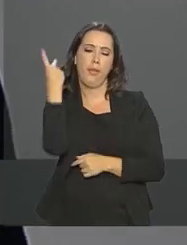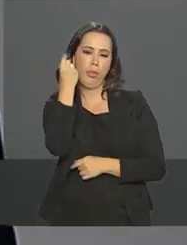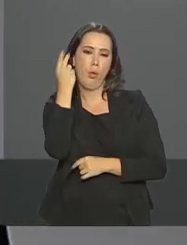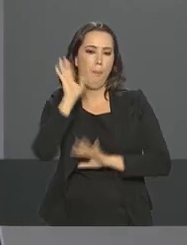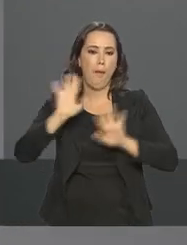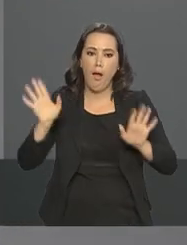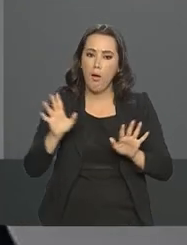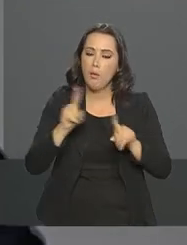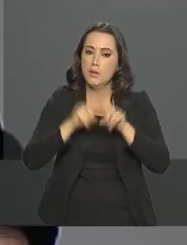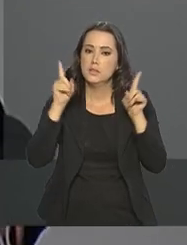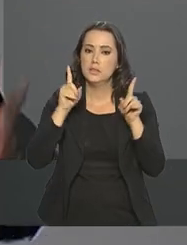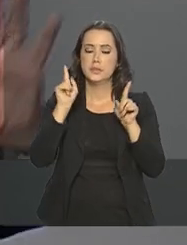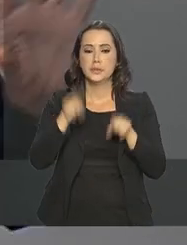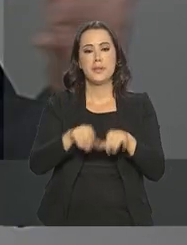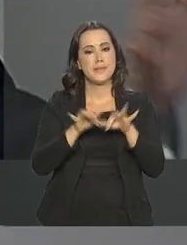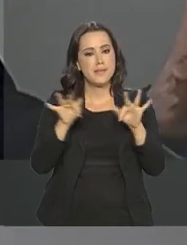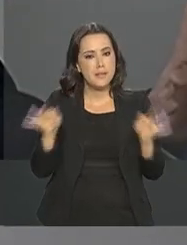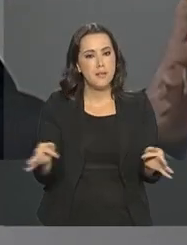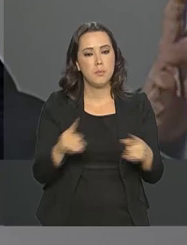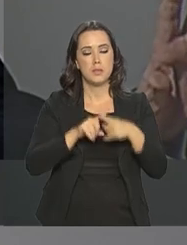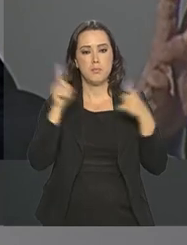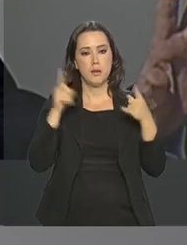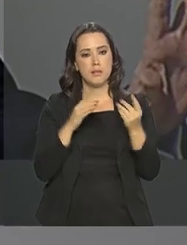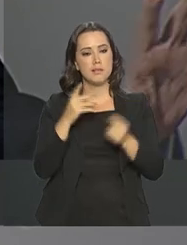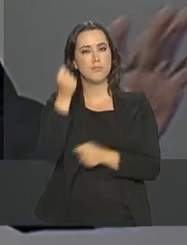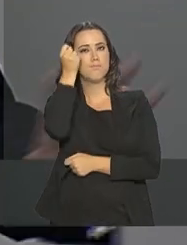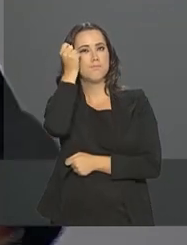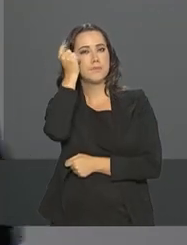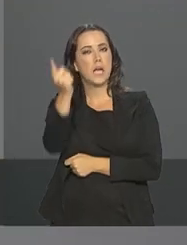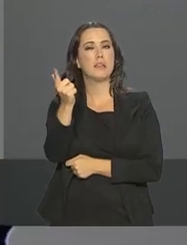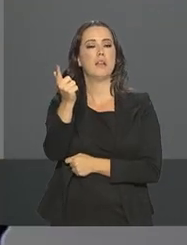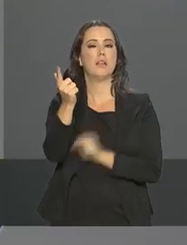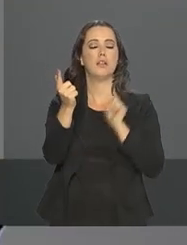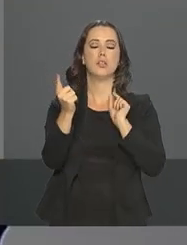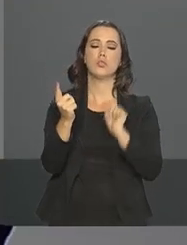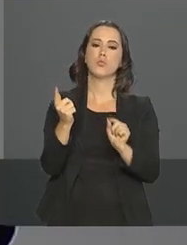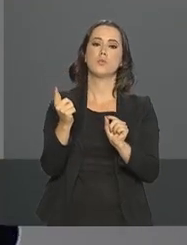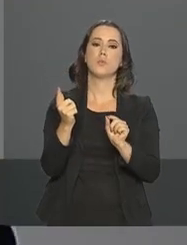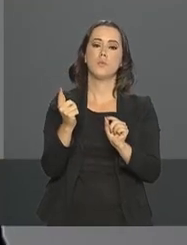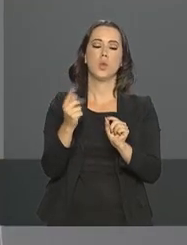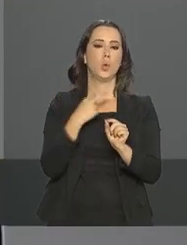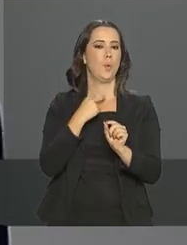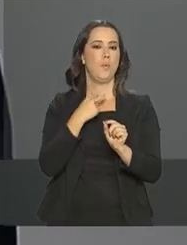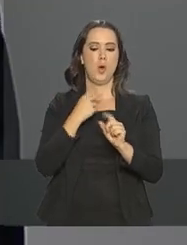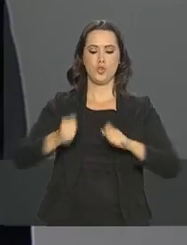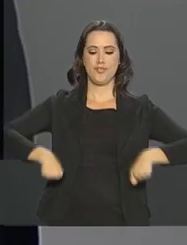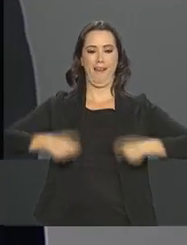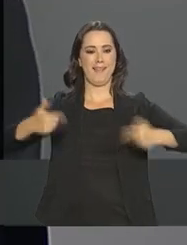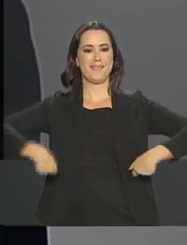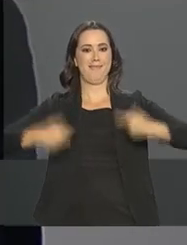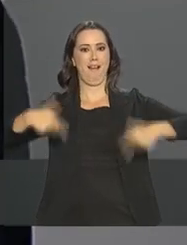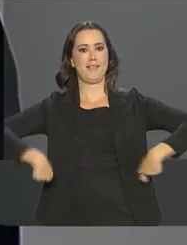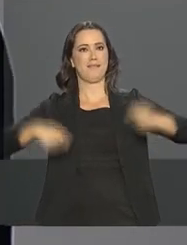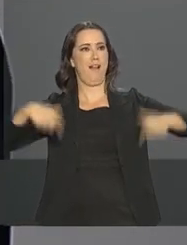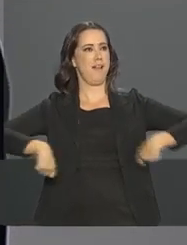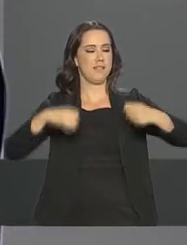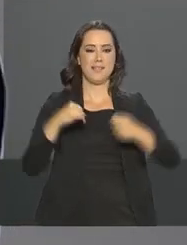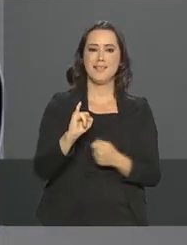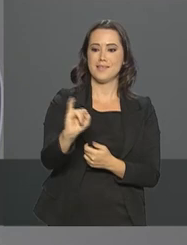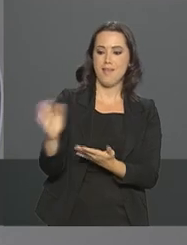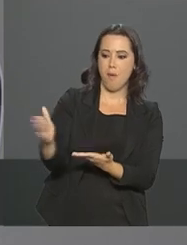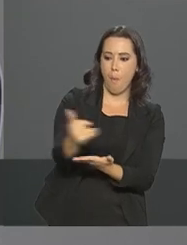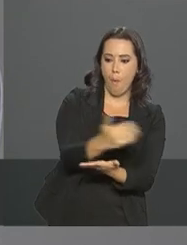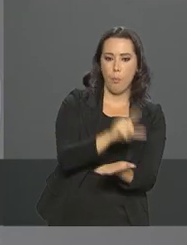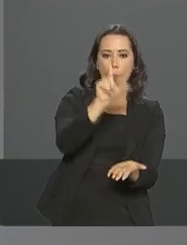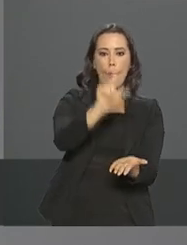formalidade que era a partir da idéia da concepção de que você não pode gastar mais do que aquilo que você